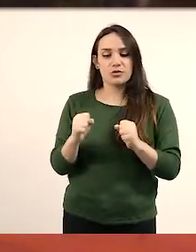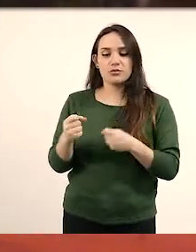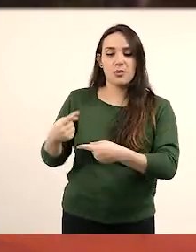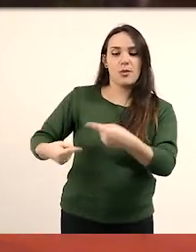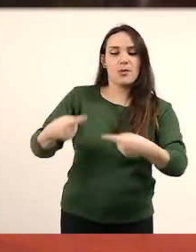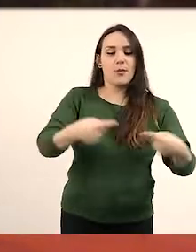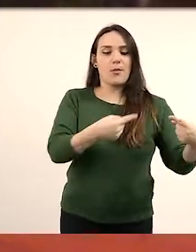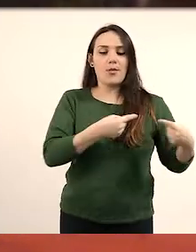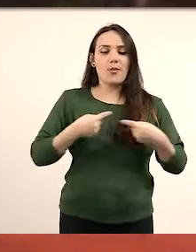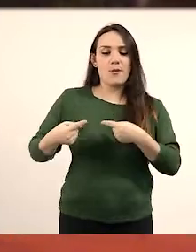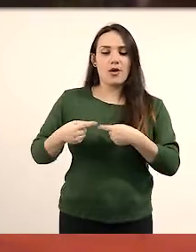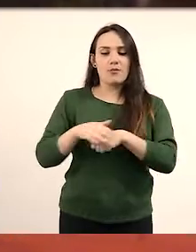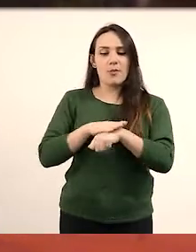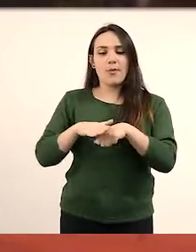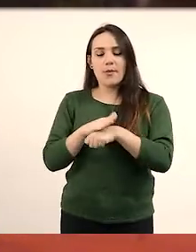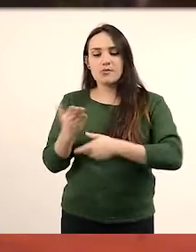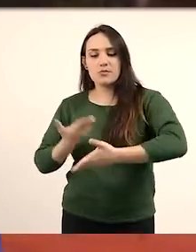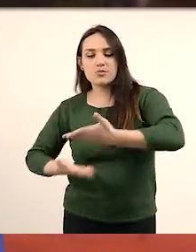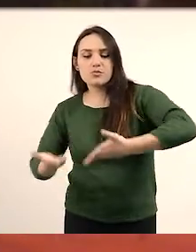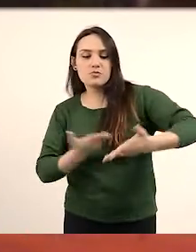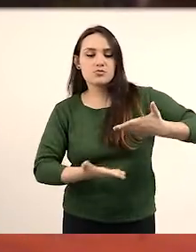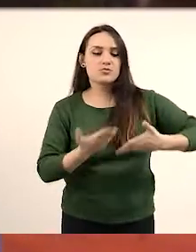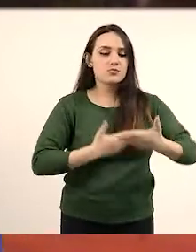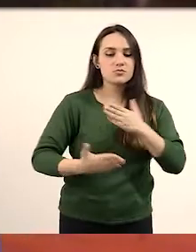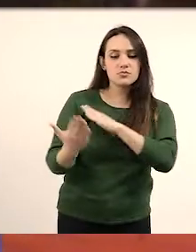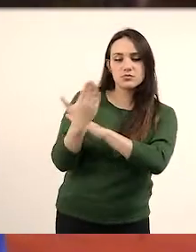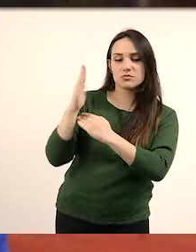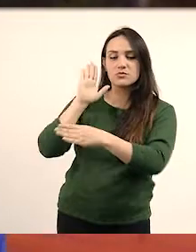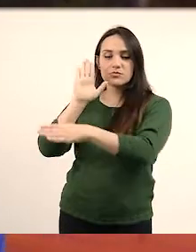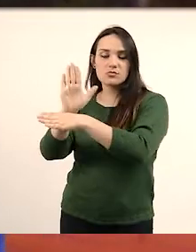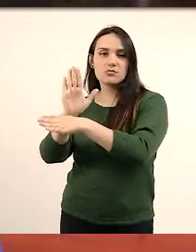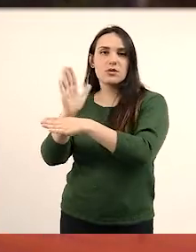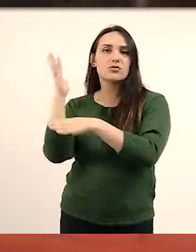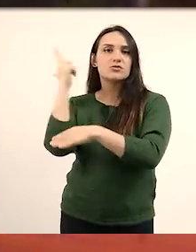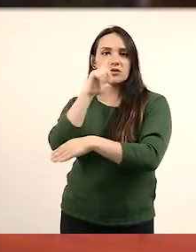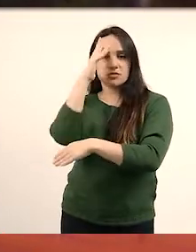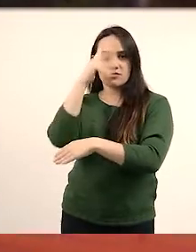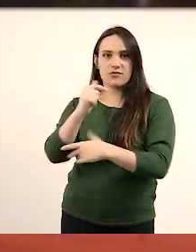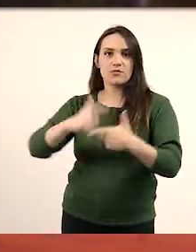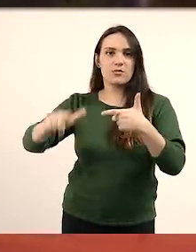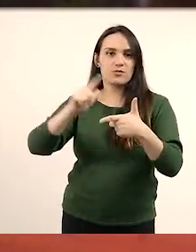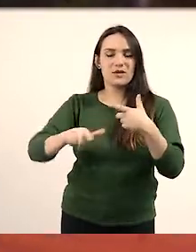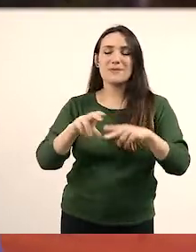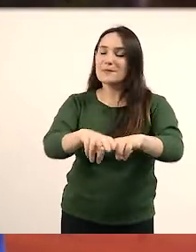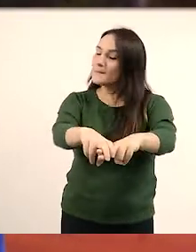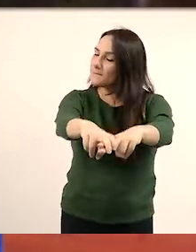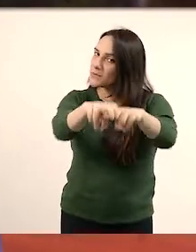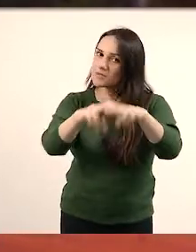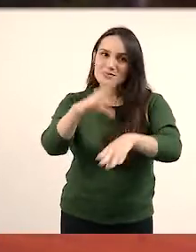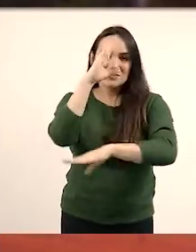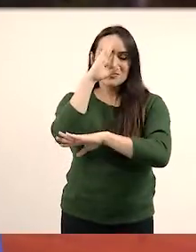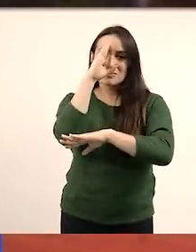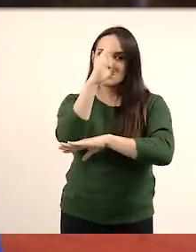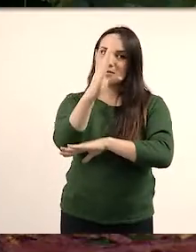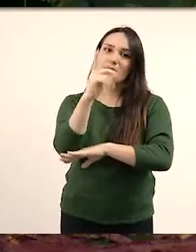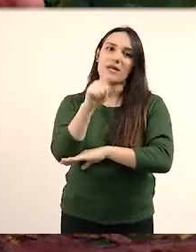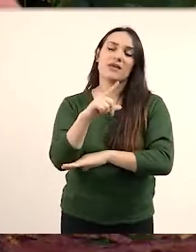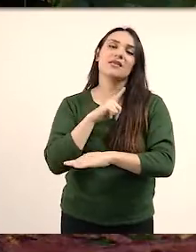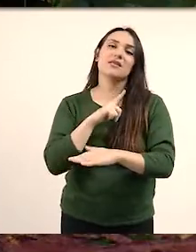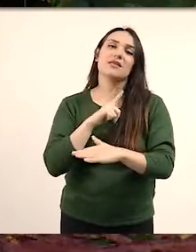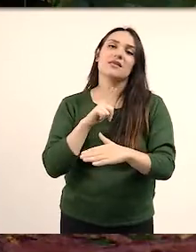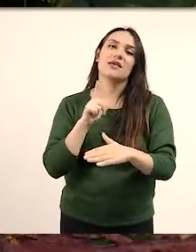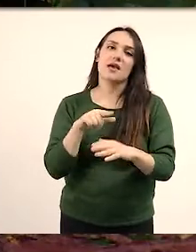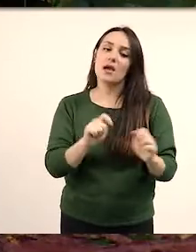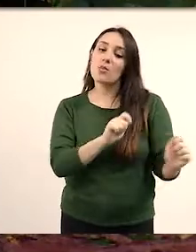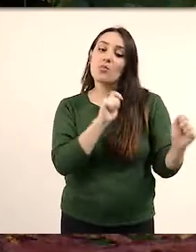autonomamente cooperar e receber cooperação para resolver esse problema. Isso muda justamente nessa questão de competência.